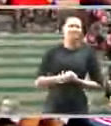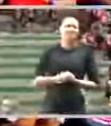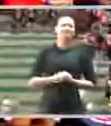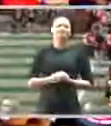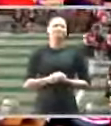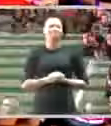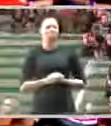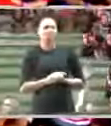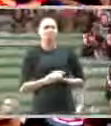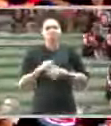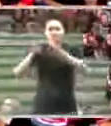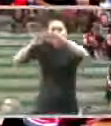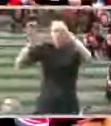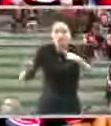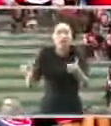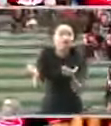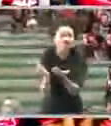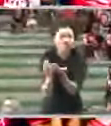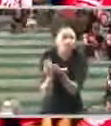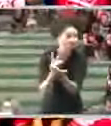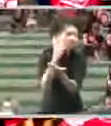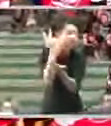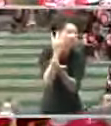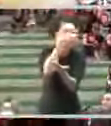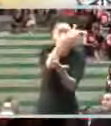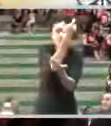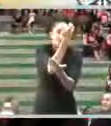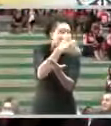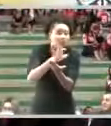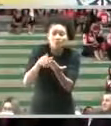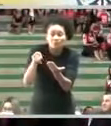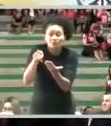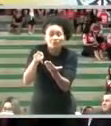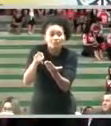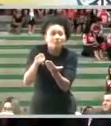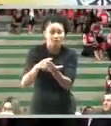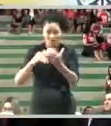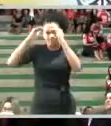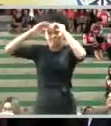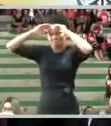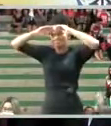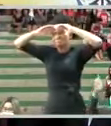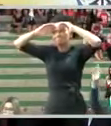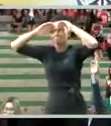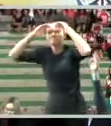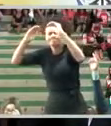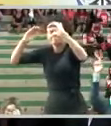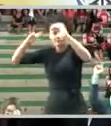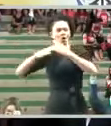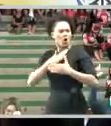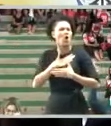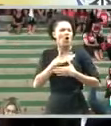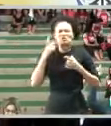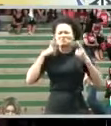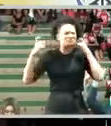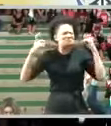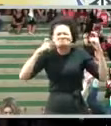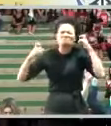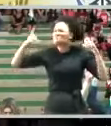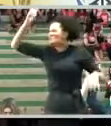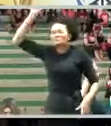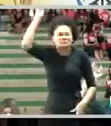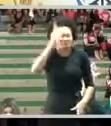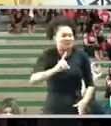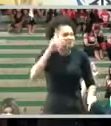É caixote para quem não valoriza, mas para quem valoriza e gosta desse barulho, é a presença real de